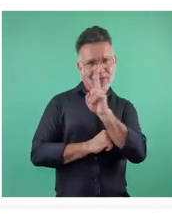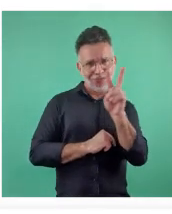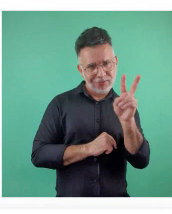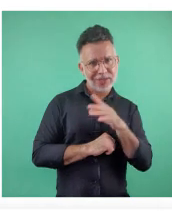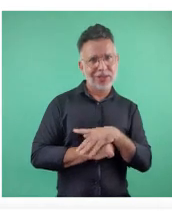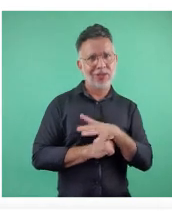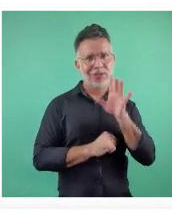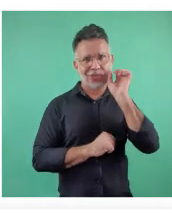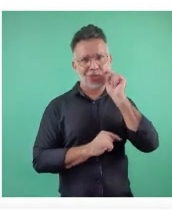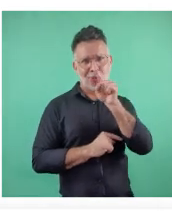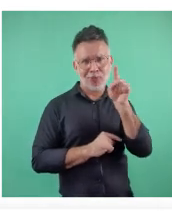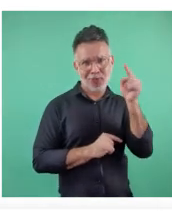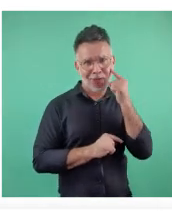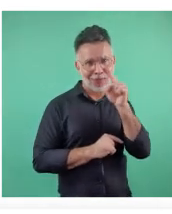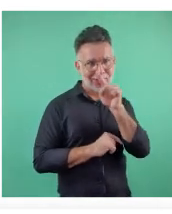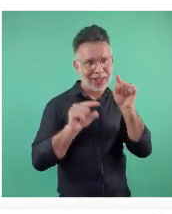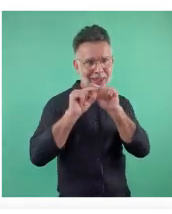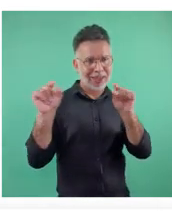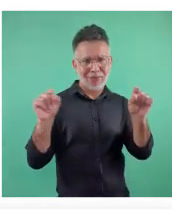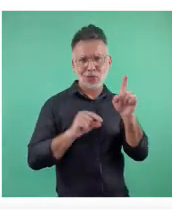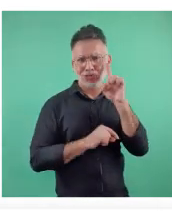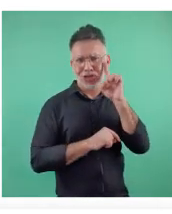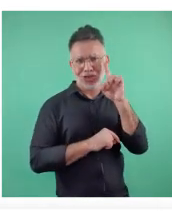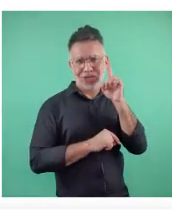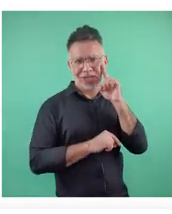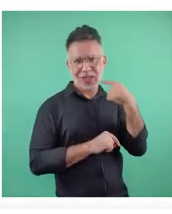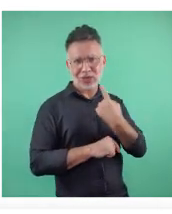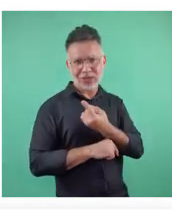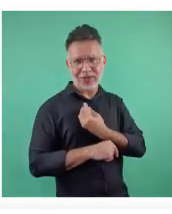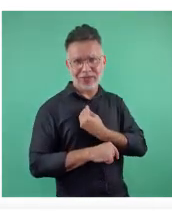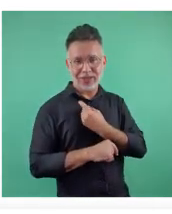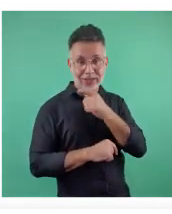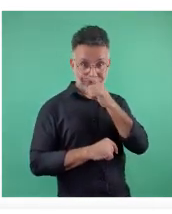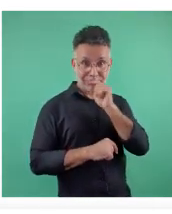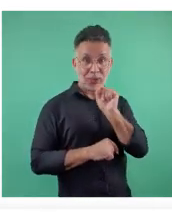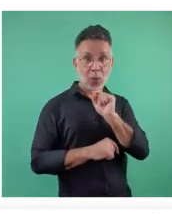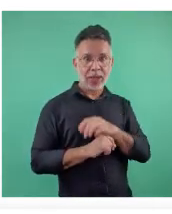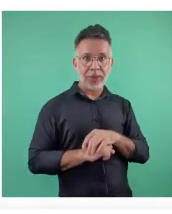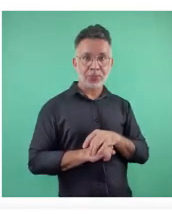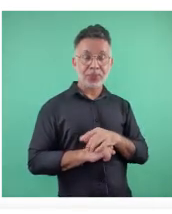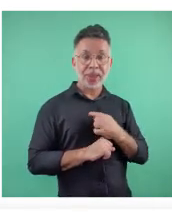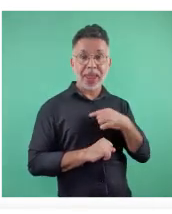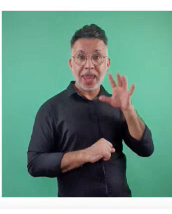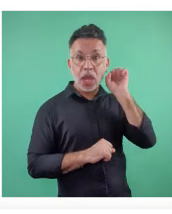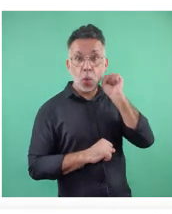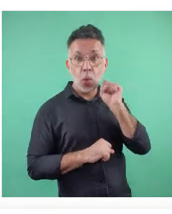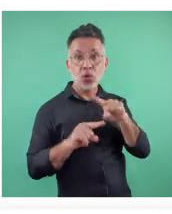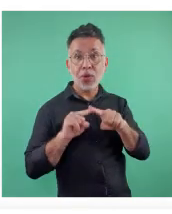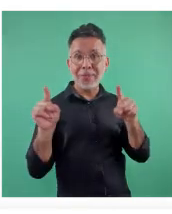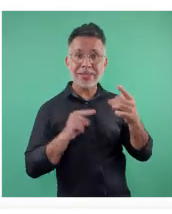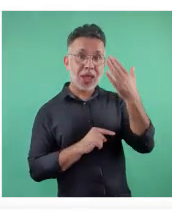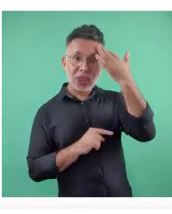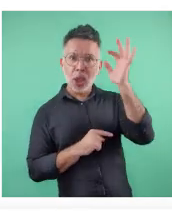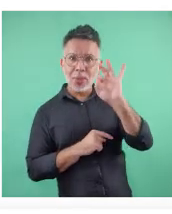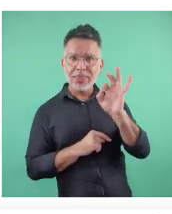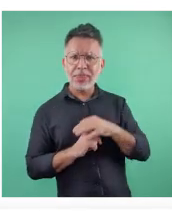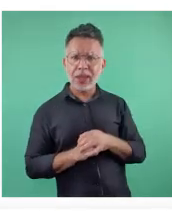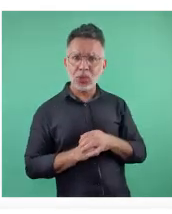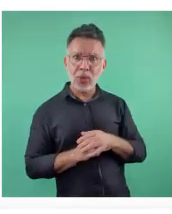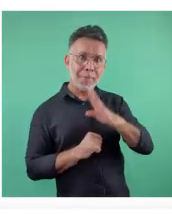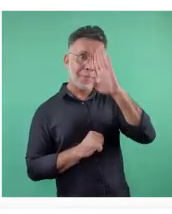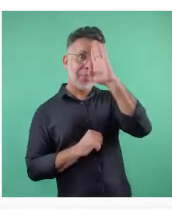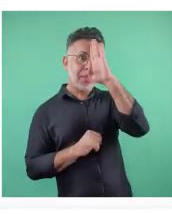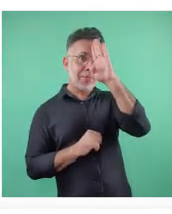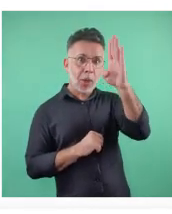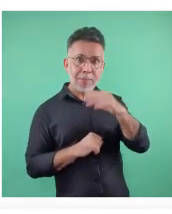E essa frase, né, é muito comum, vocês já devem ter ouvido muitas pessoas falarem, isso a gente ouve constantemente no nosso dia a dia,